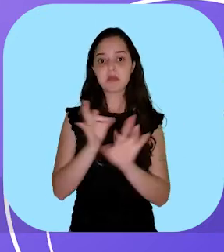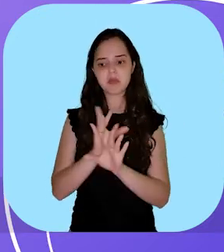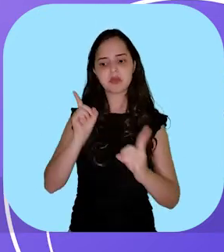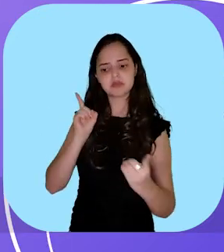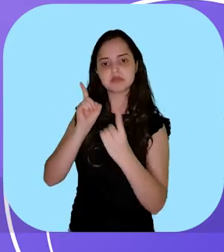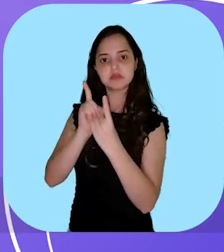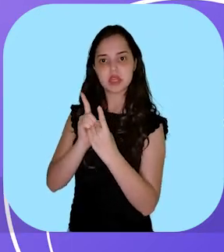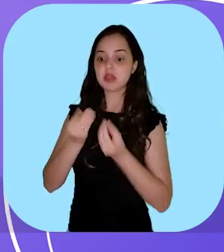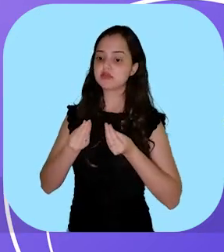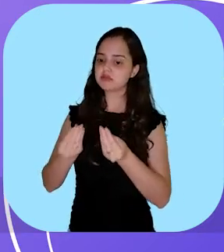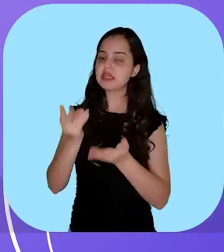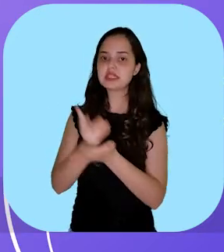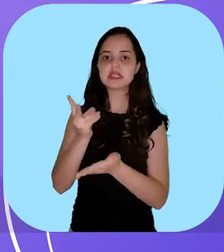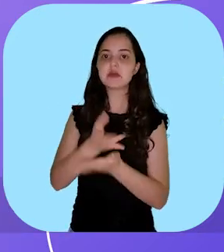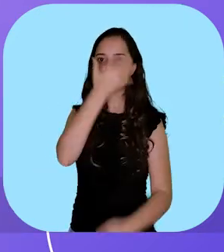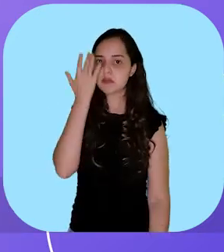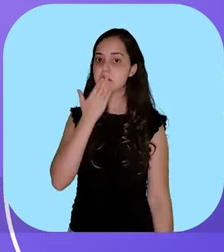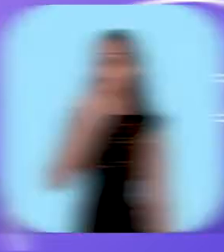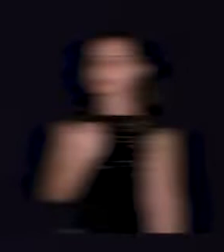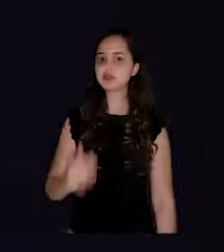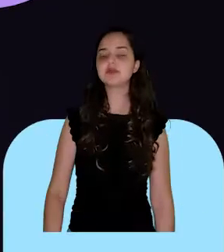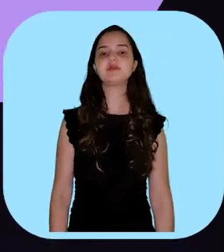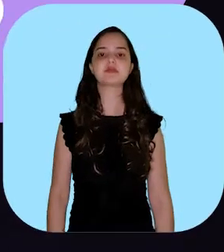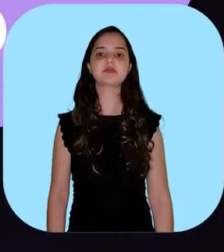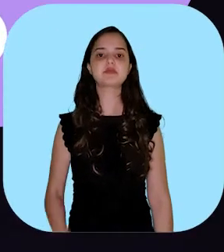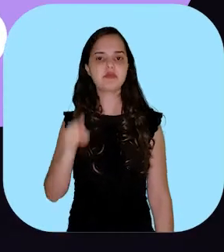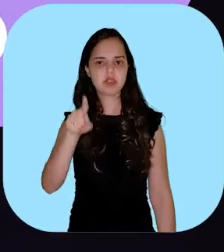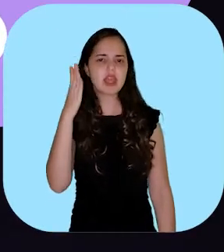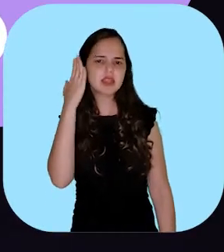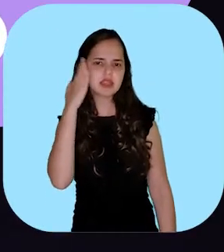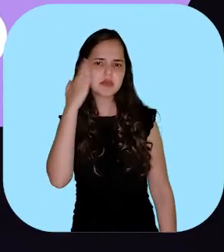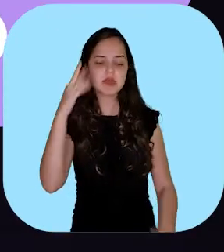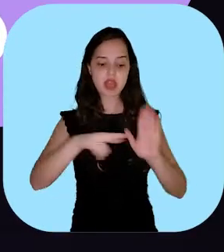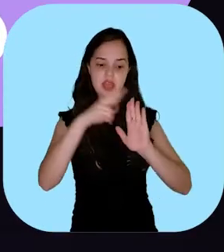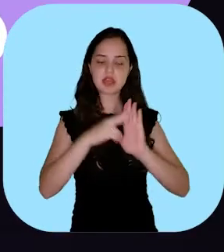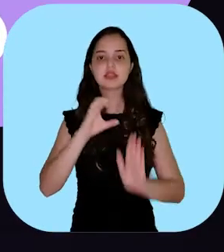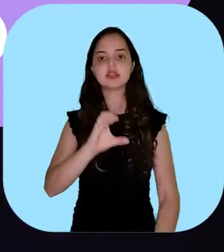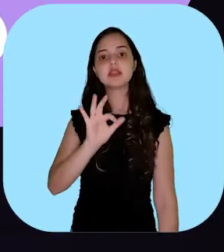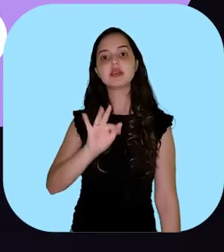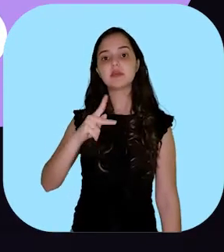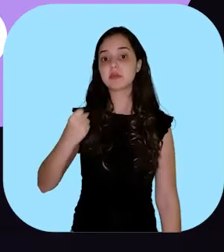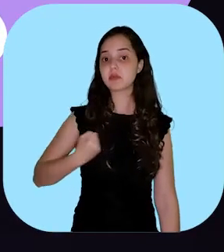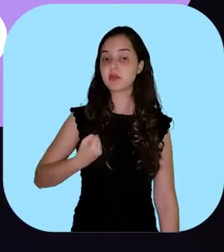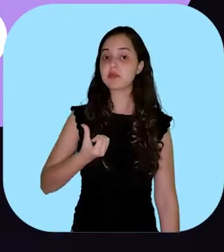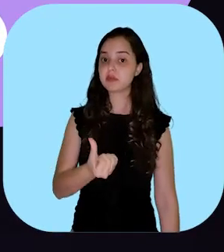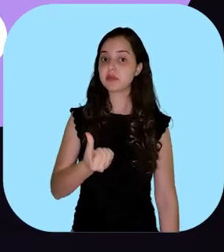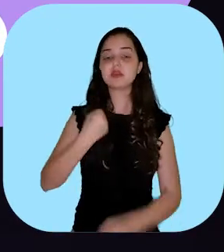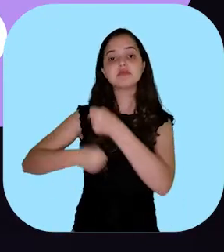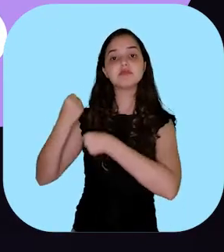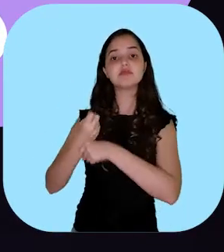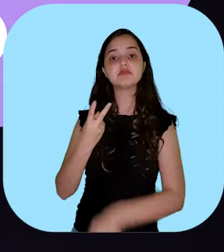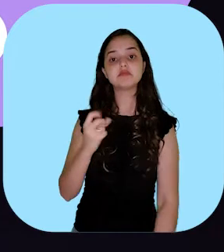serviços prestados sempre que solicitados. Você sabia que, embora a resolução CFP número 6